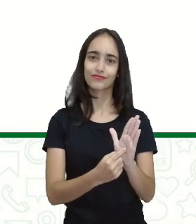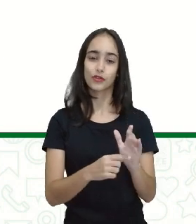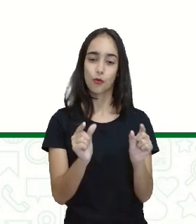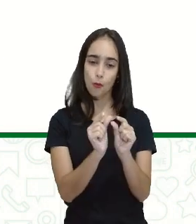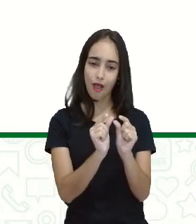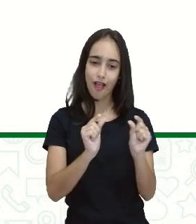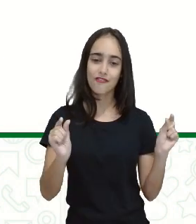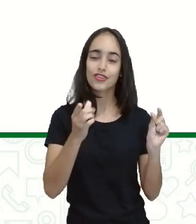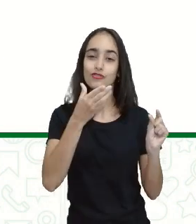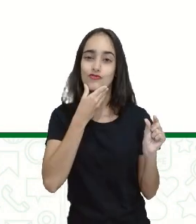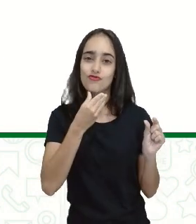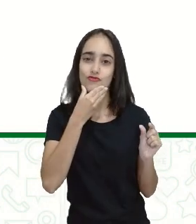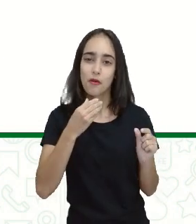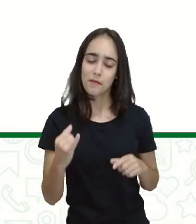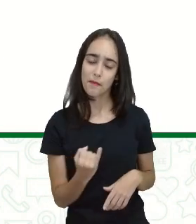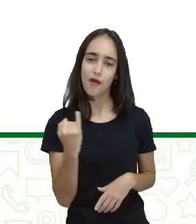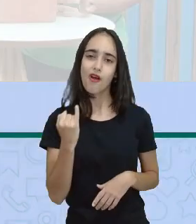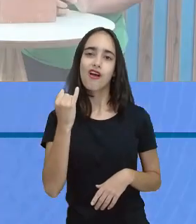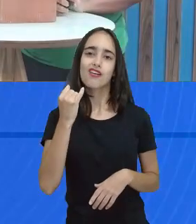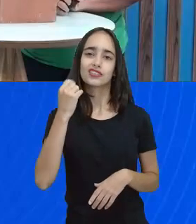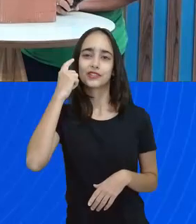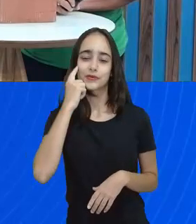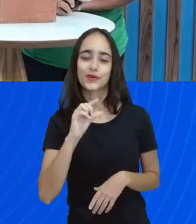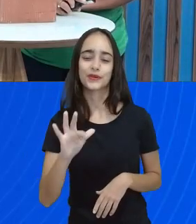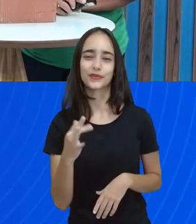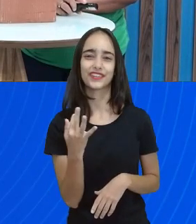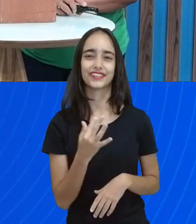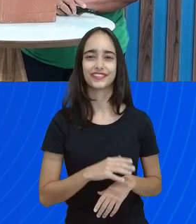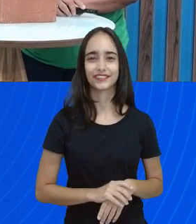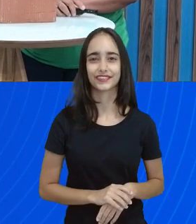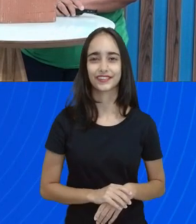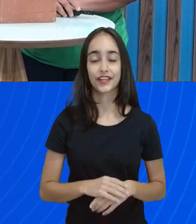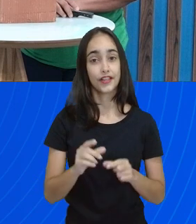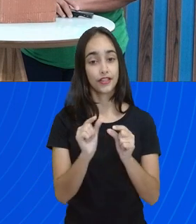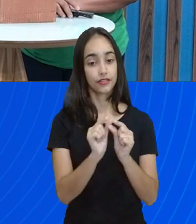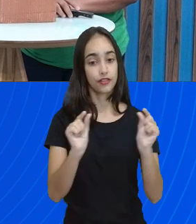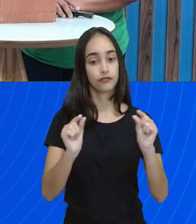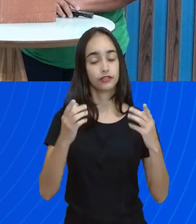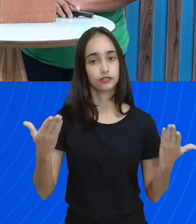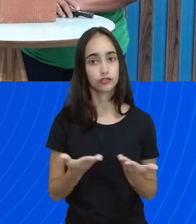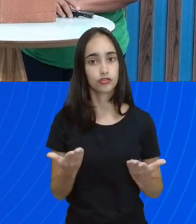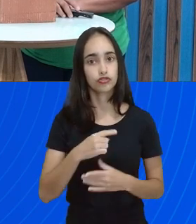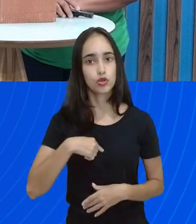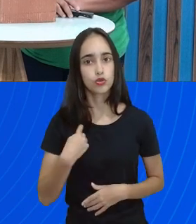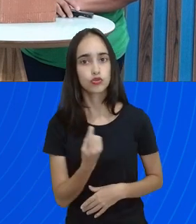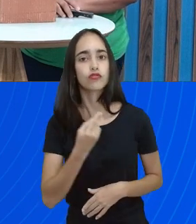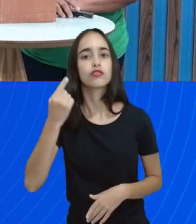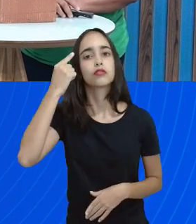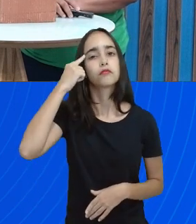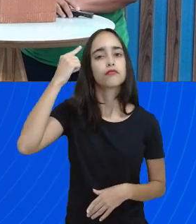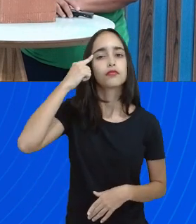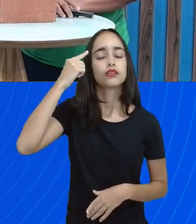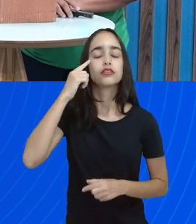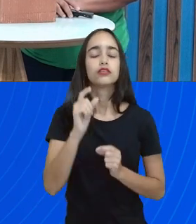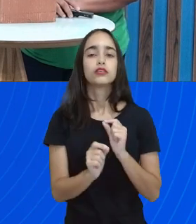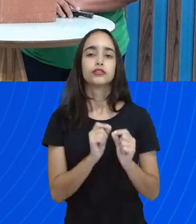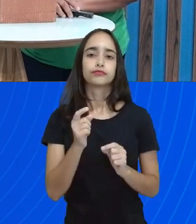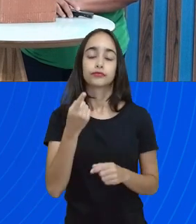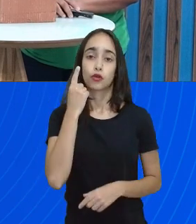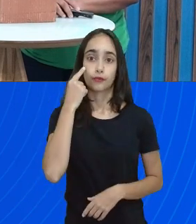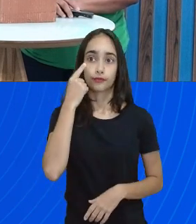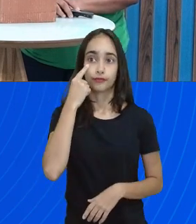nosso educador, Paulo Freire. Na frase de hoje, a gente vai refletir sobre essa frase que ele falou aí, ó.